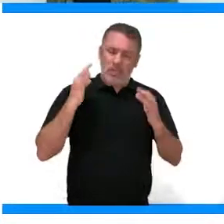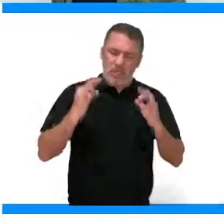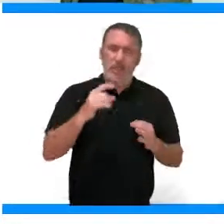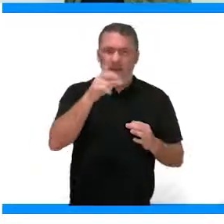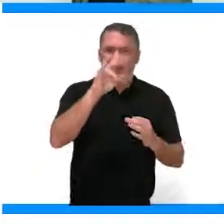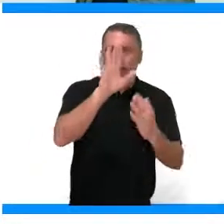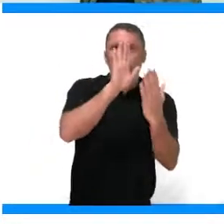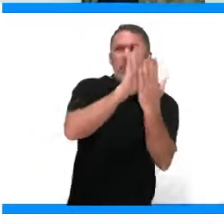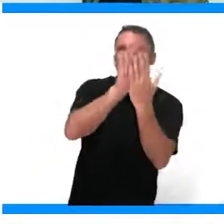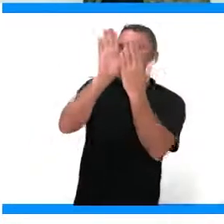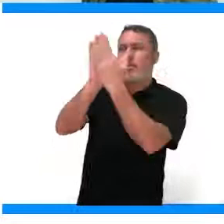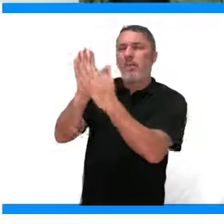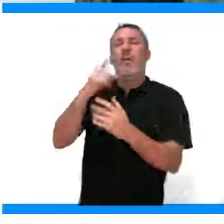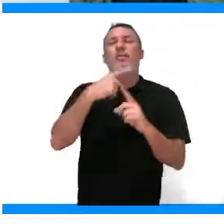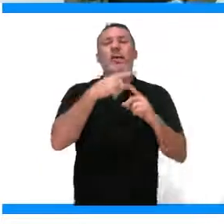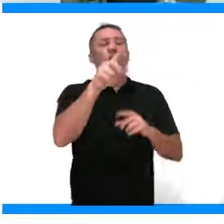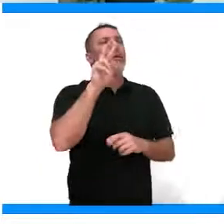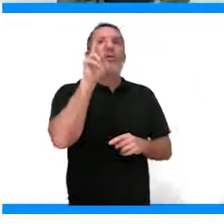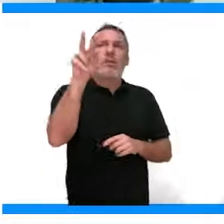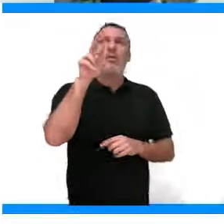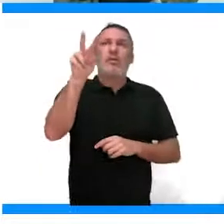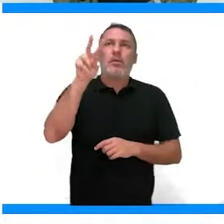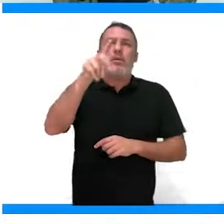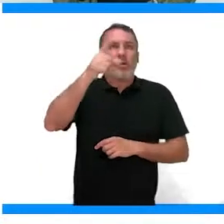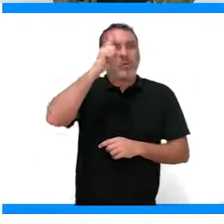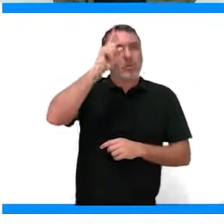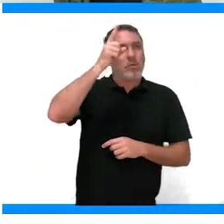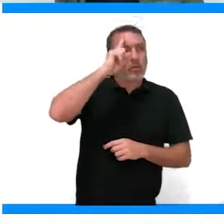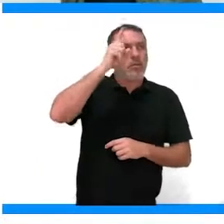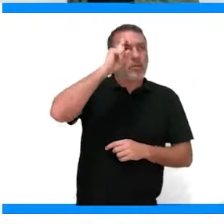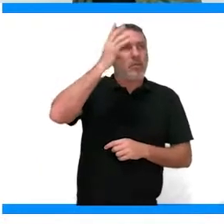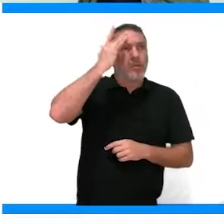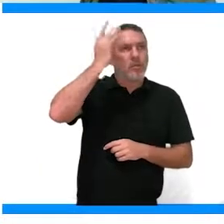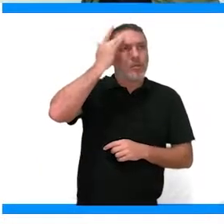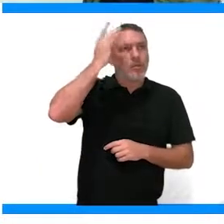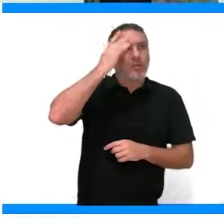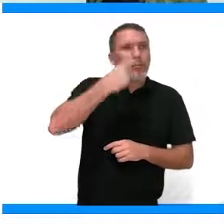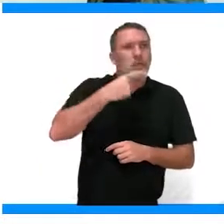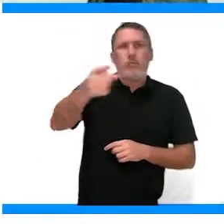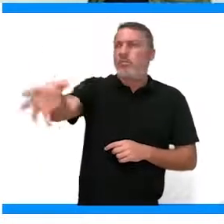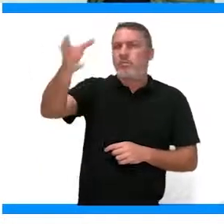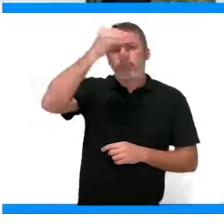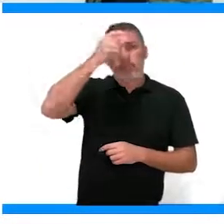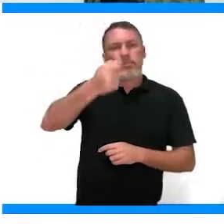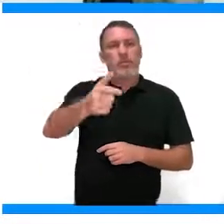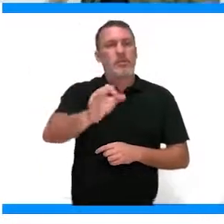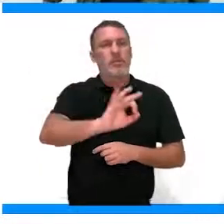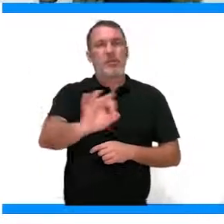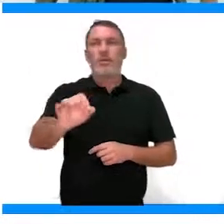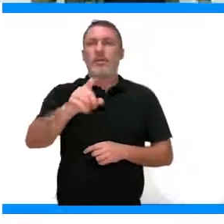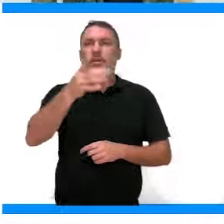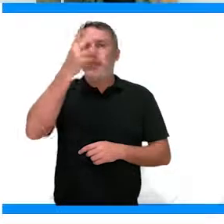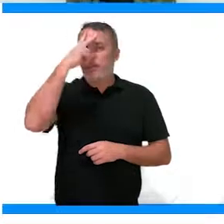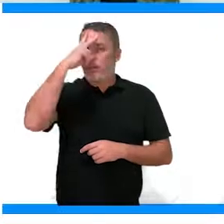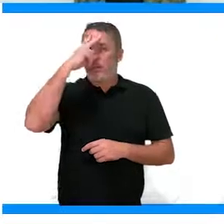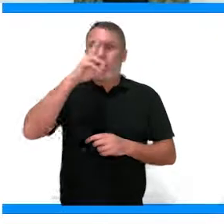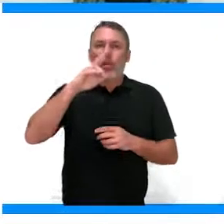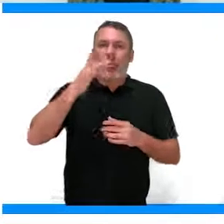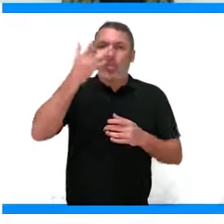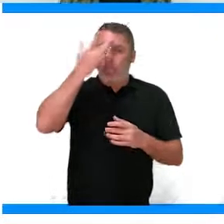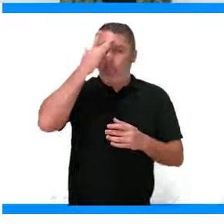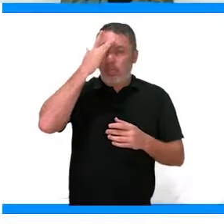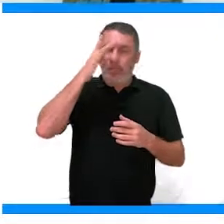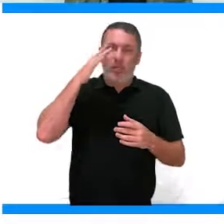certeza, se você botar esse cartaz hacker na parede do seu quarto, com um dia, dois, três, com uma semana, você decorou a